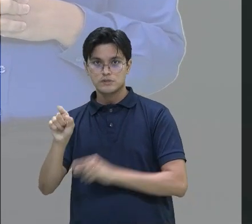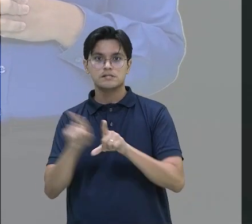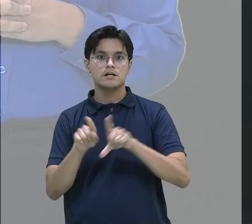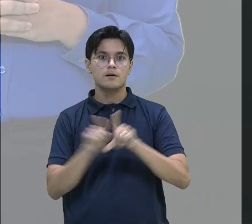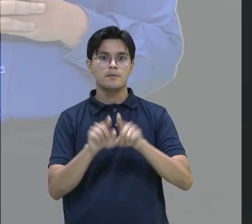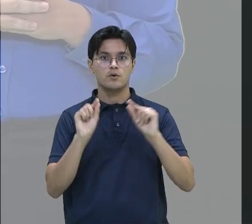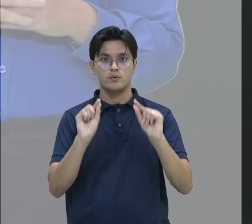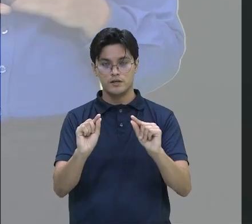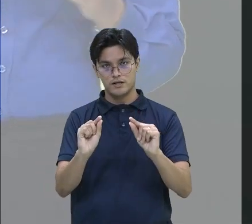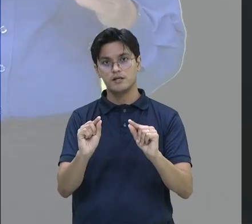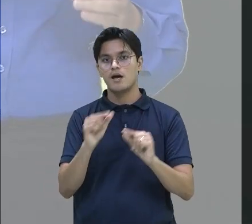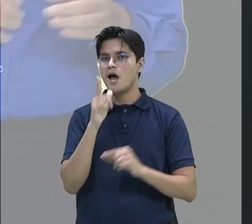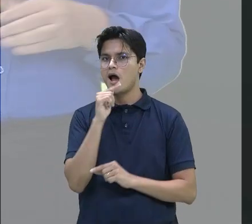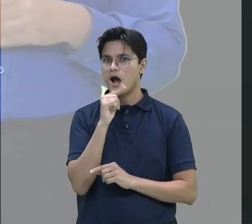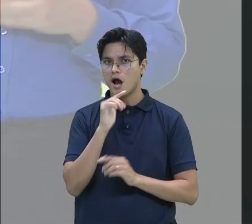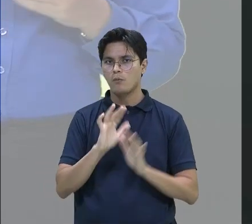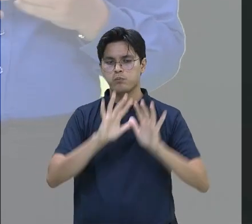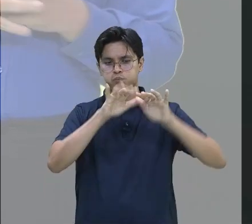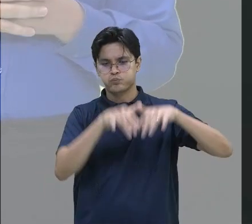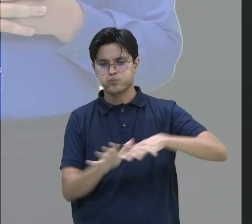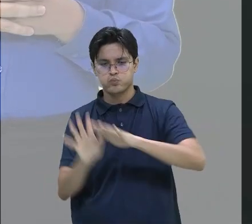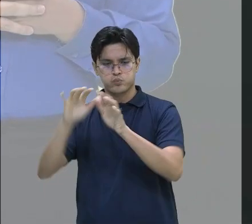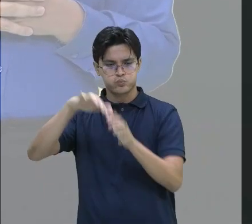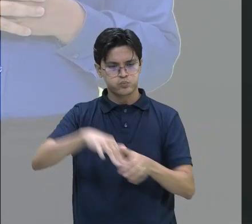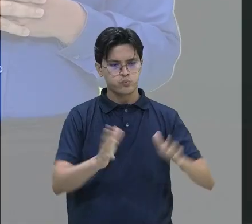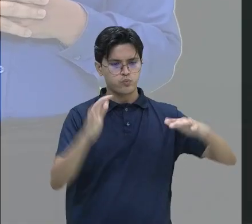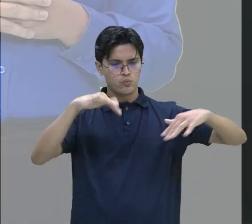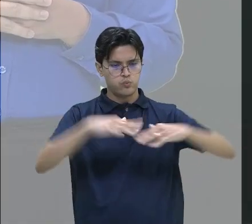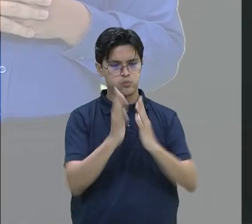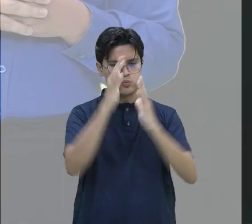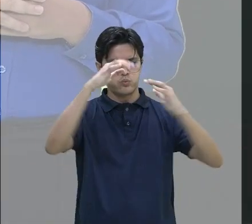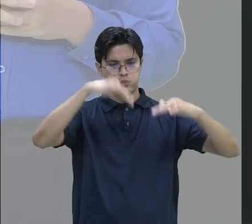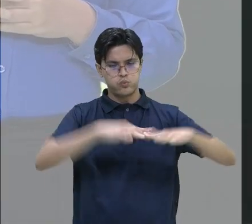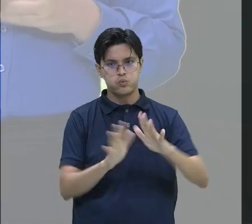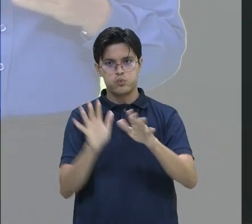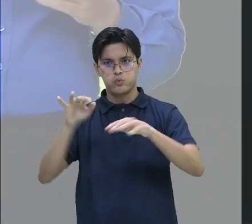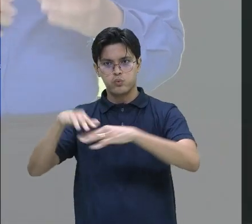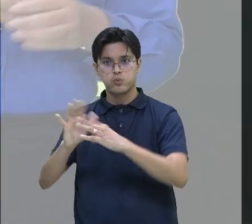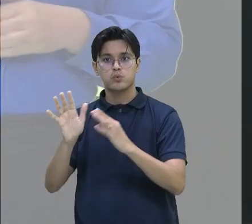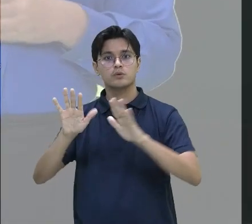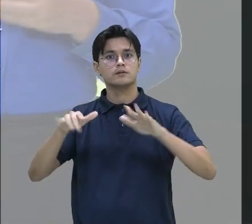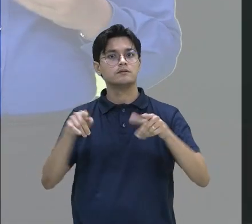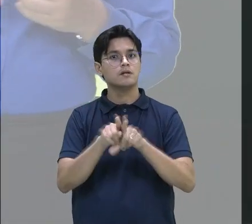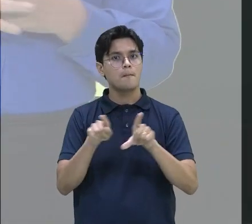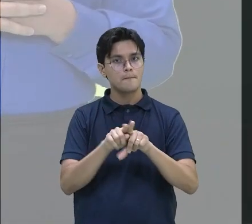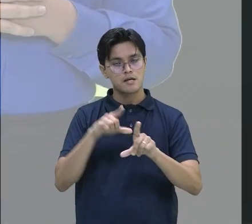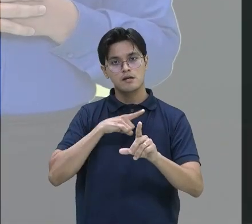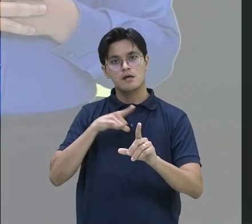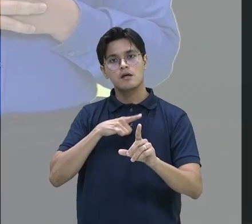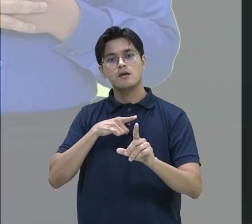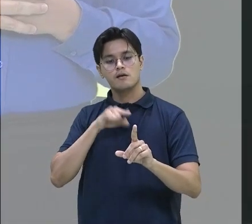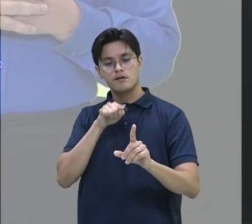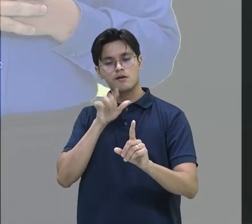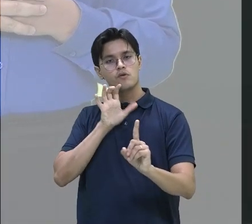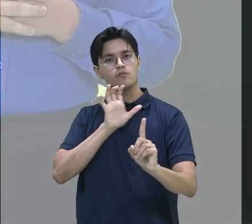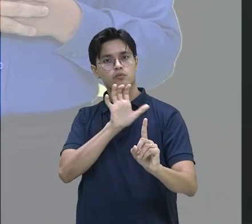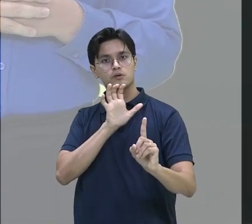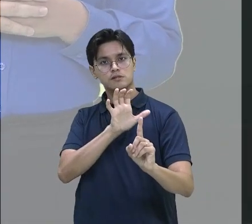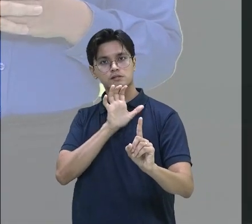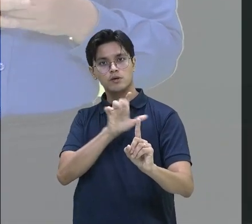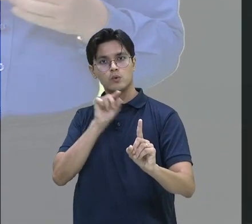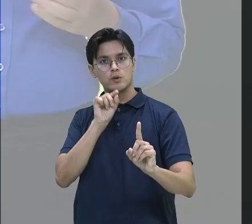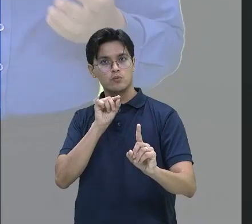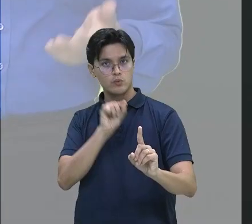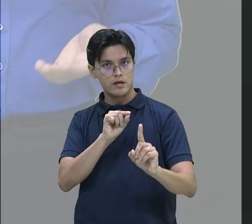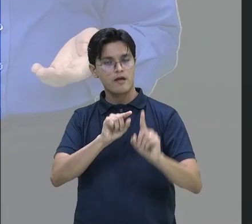correntes marinhas, que também sofre essa influência, né? E traz ali uma